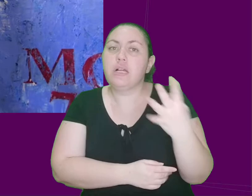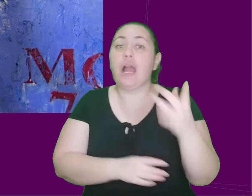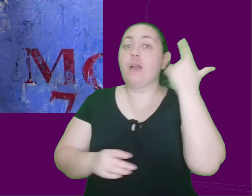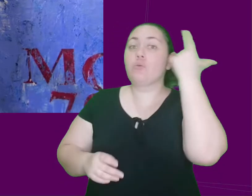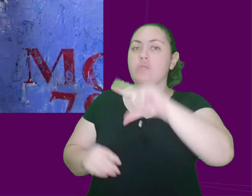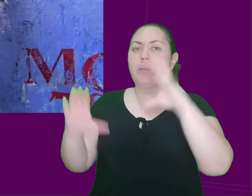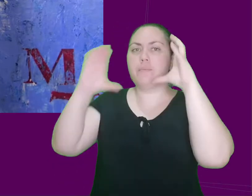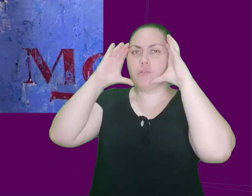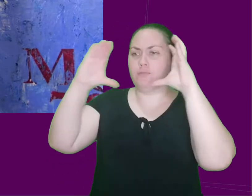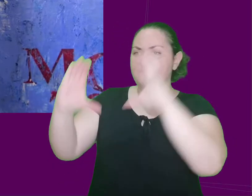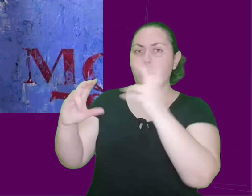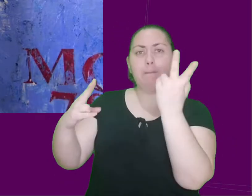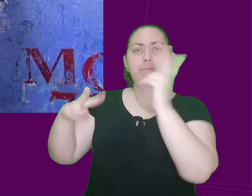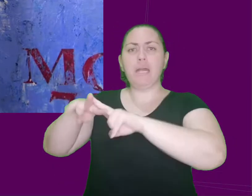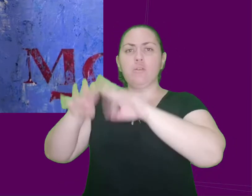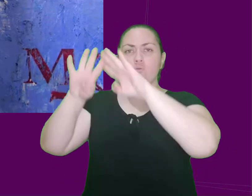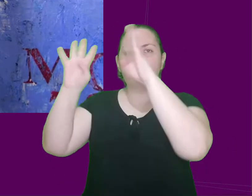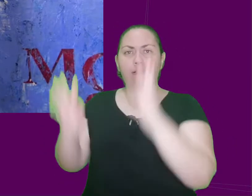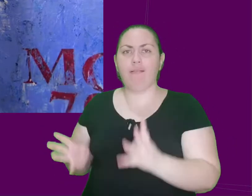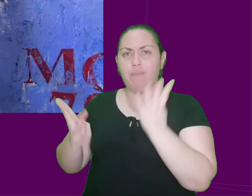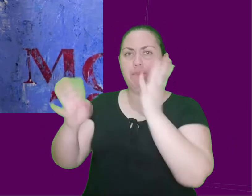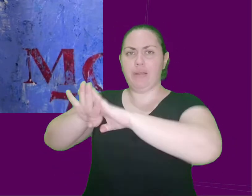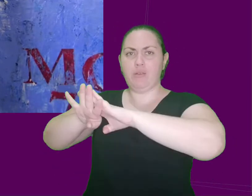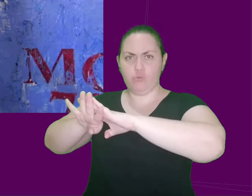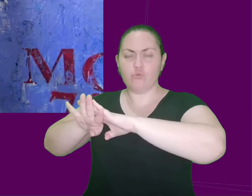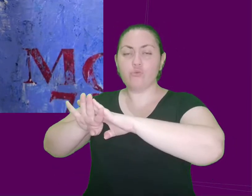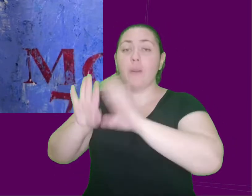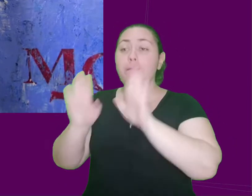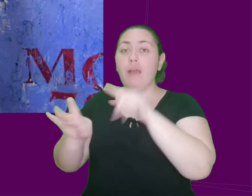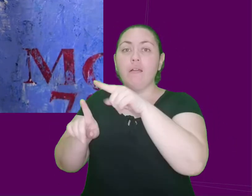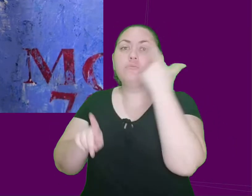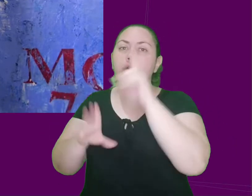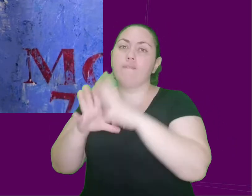narrador aprisiona o rosto em uma gaiola, mas ele